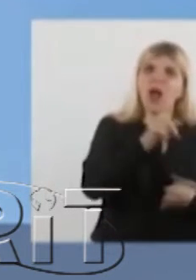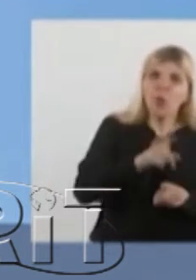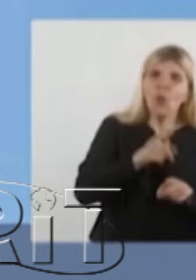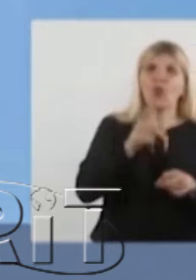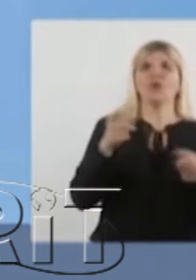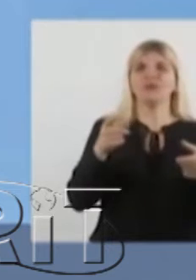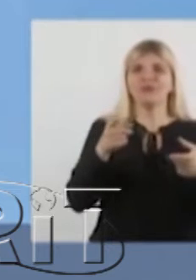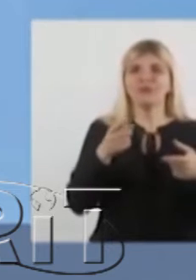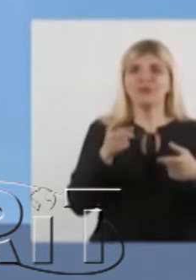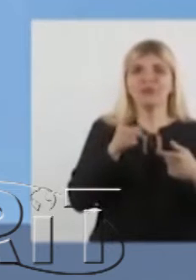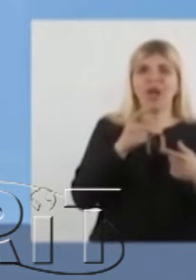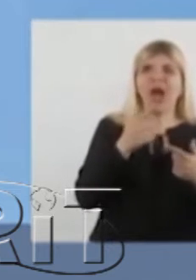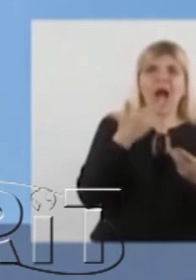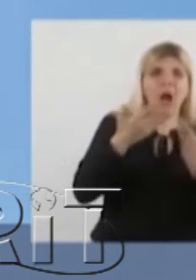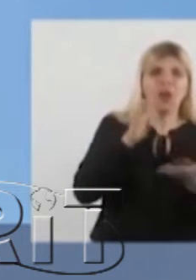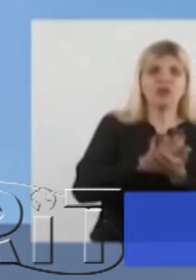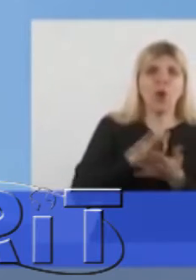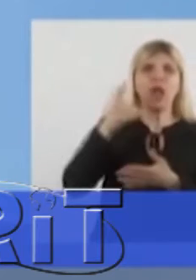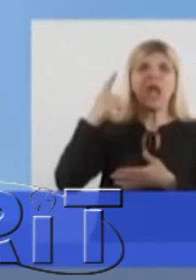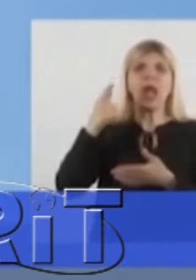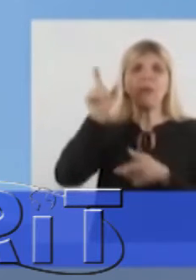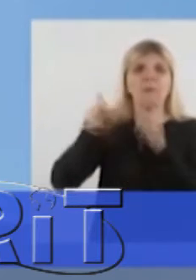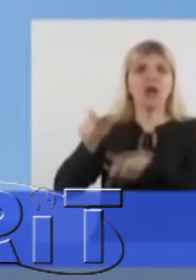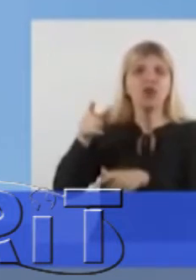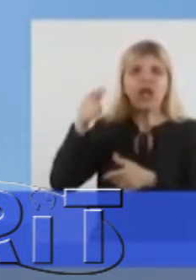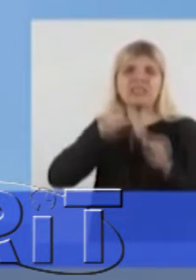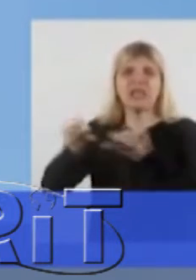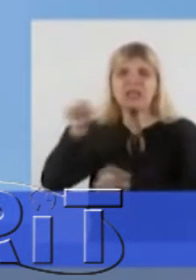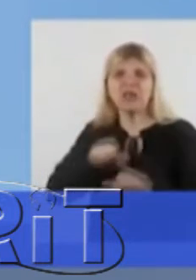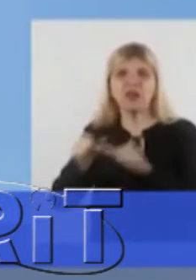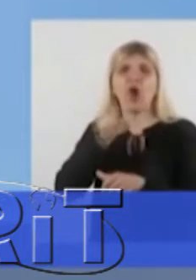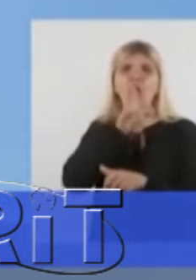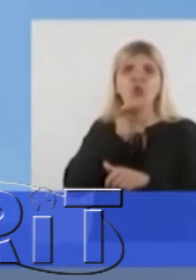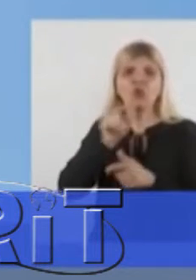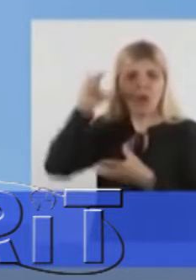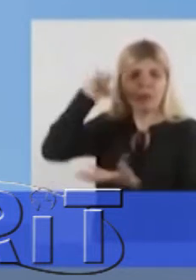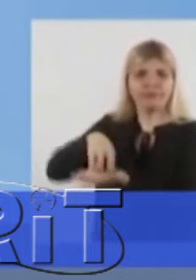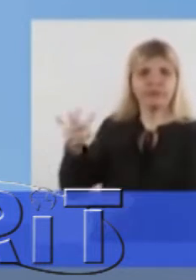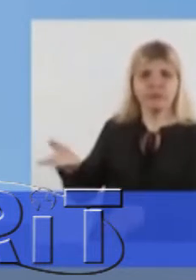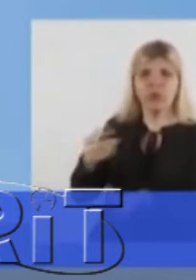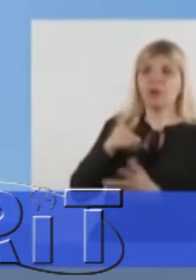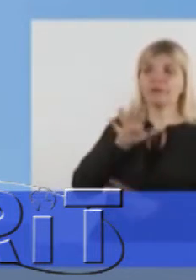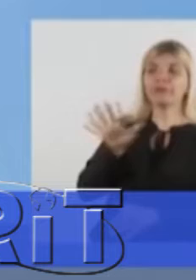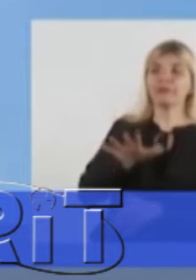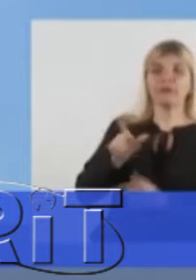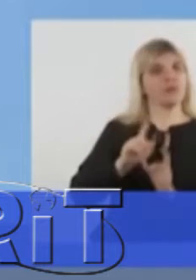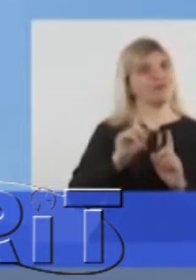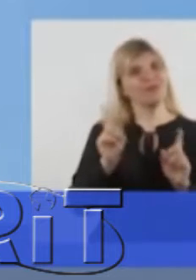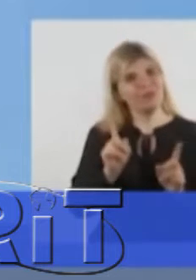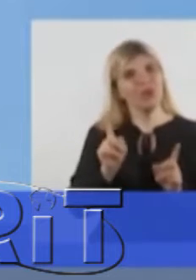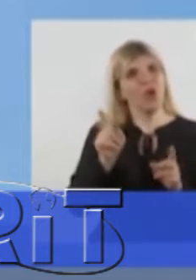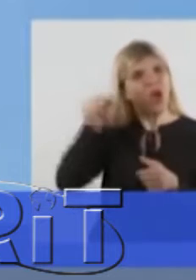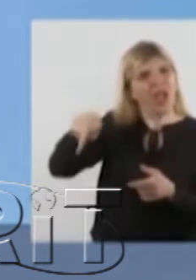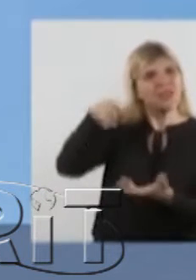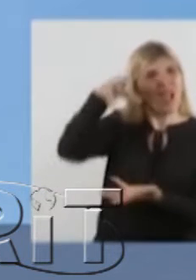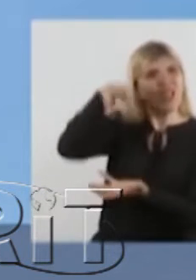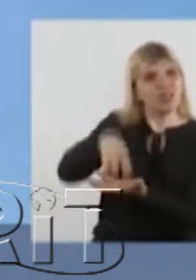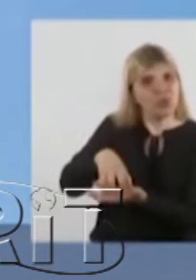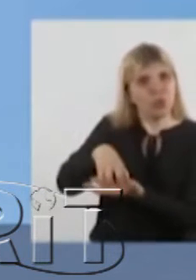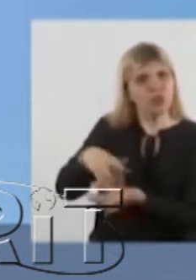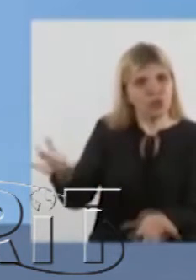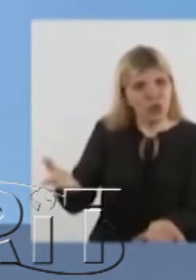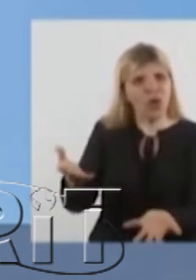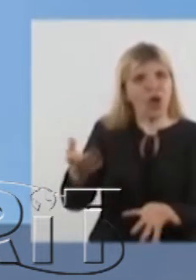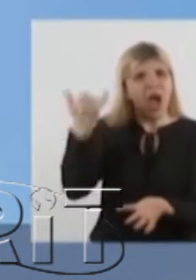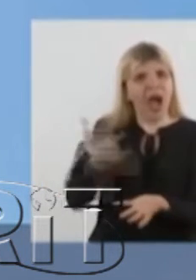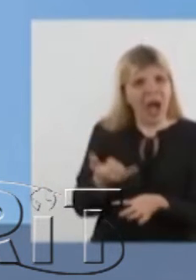olhar aquele assim não tem fica rosca não perder alguns semeiam dúvidas sobre a qualidade científica russa mais um instituto onde a vacina foi desenvolvida